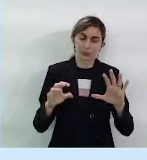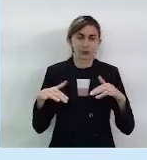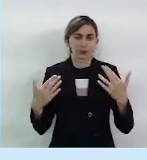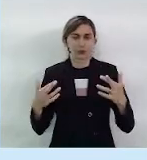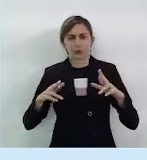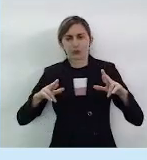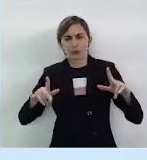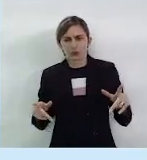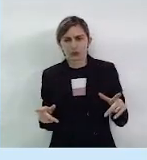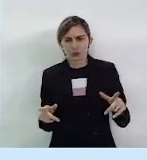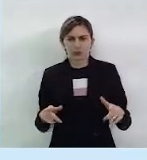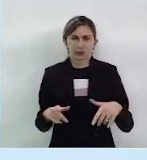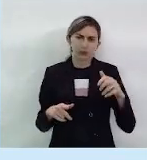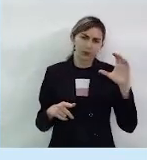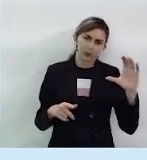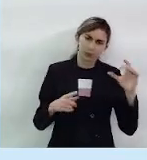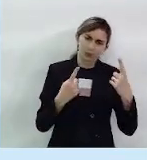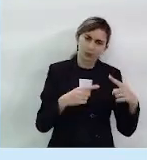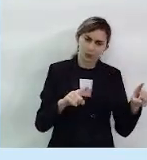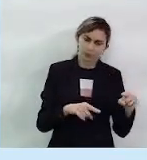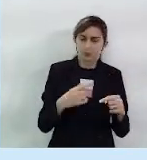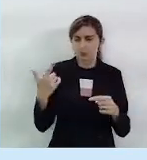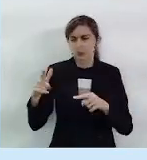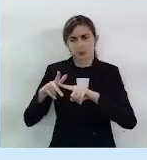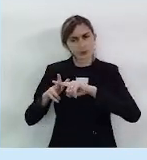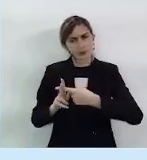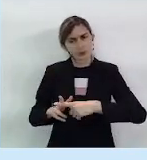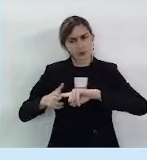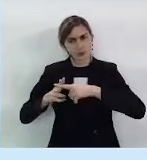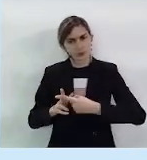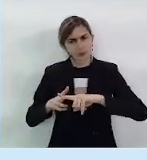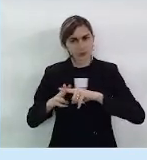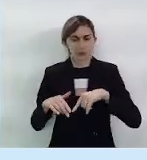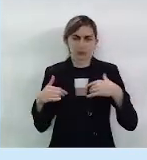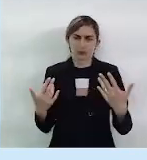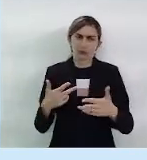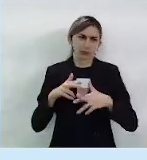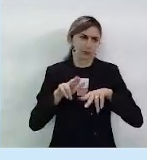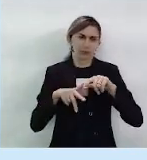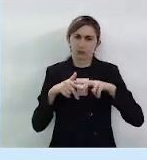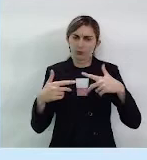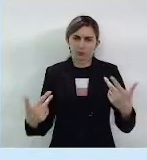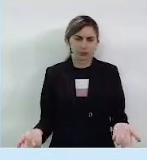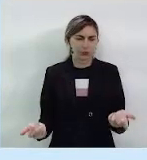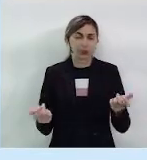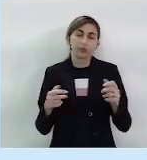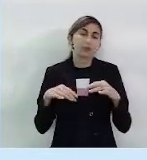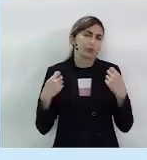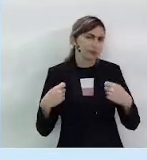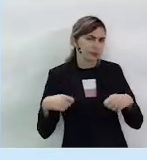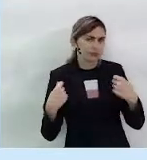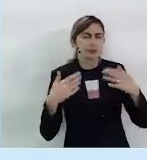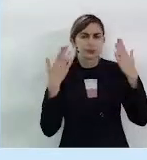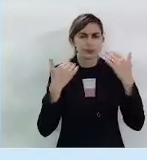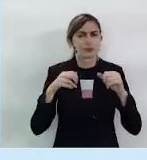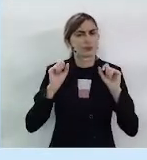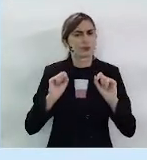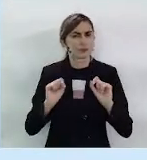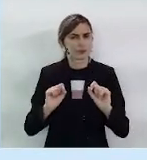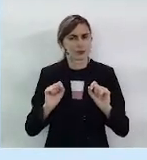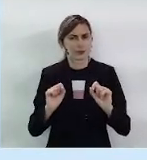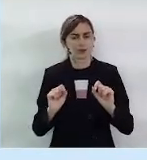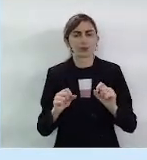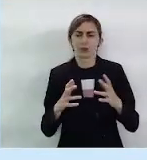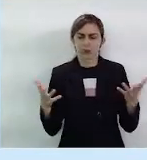é a diferença? Um é para música e outro é para concerto de algum objeto, né? Então a gente precisa sim saber os